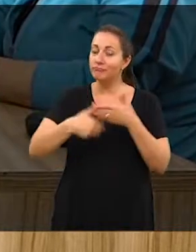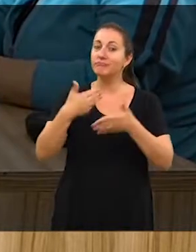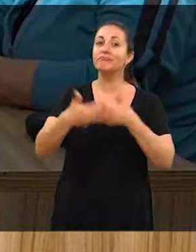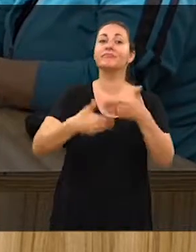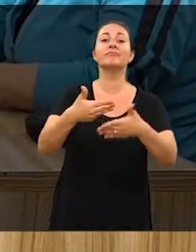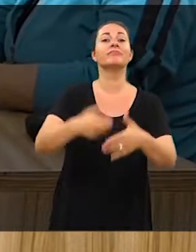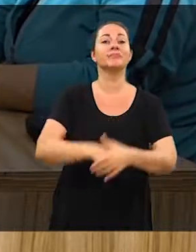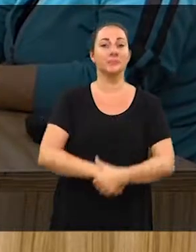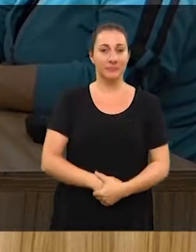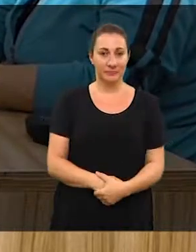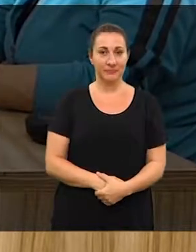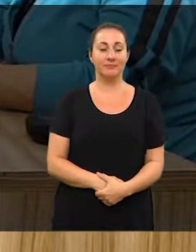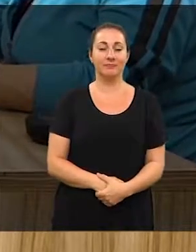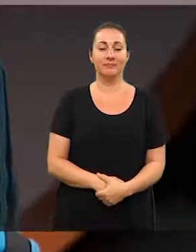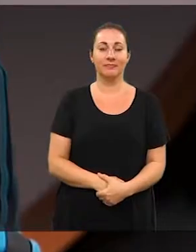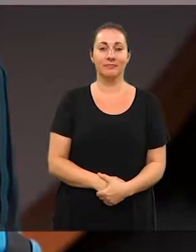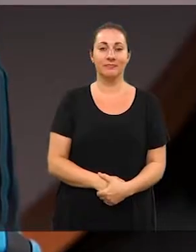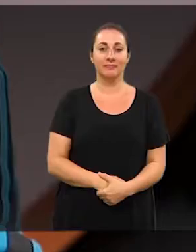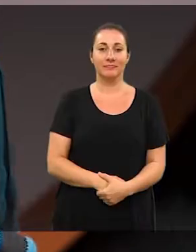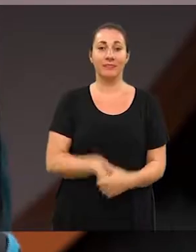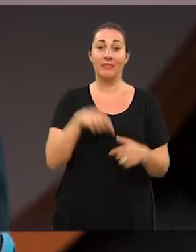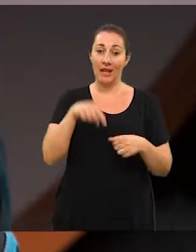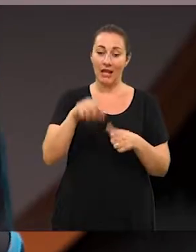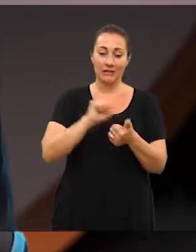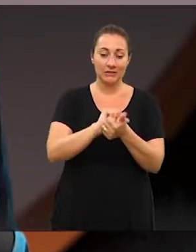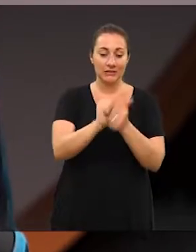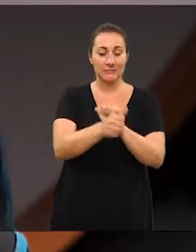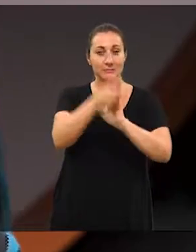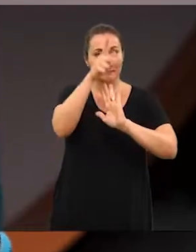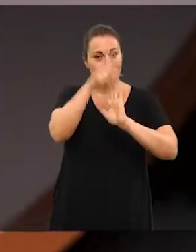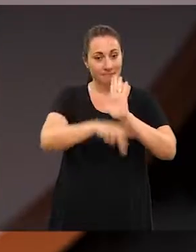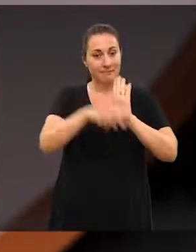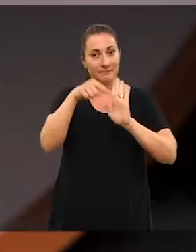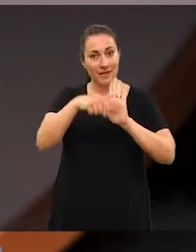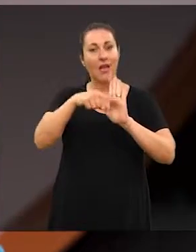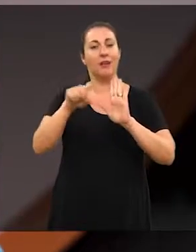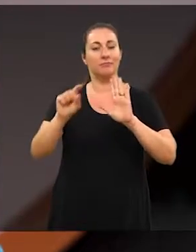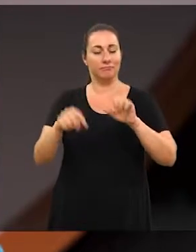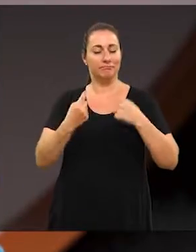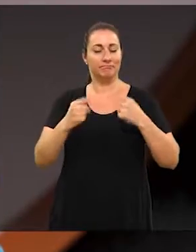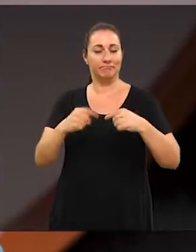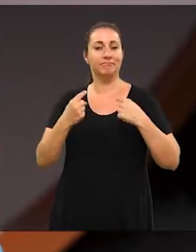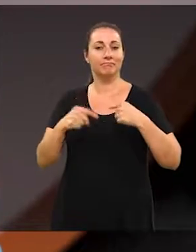estão desenvolvendo, né? Na realidade, esse projeto esportivo também é um outro